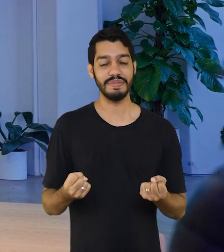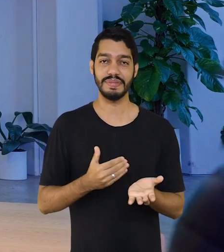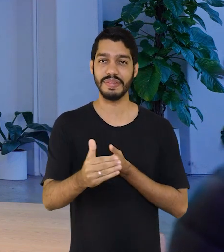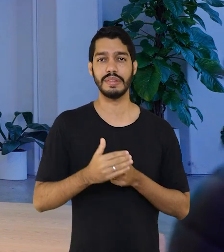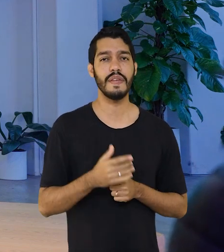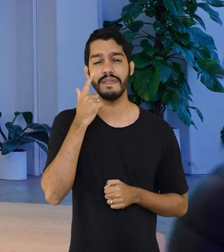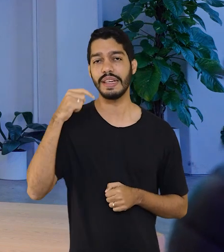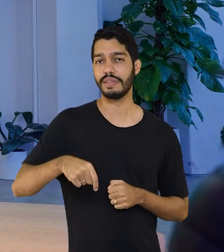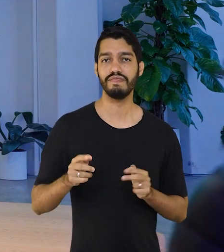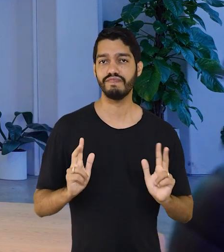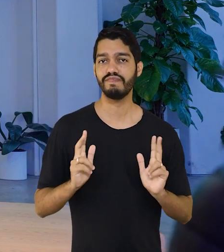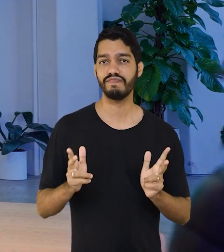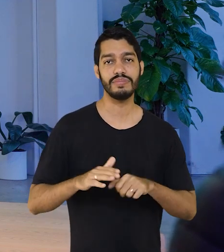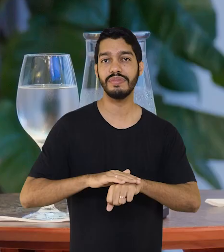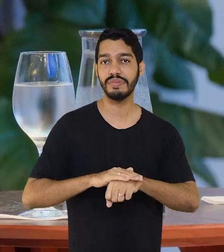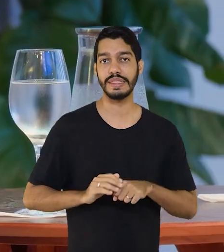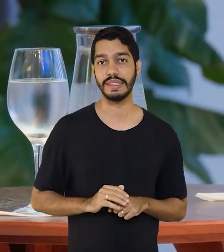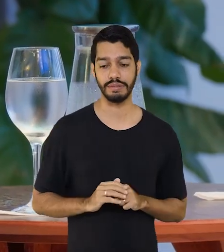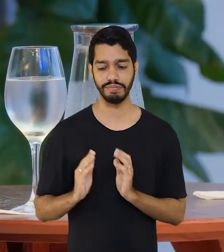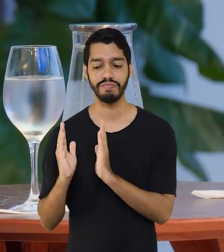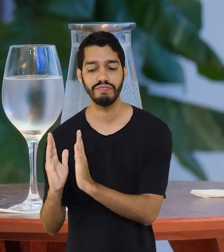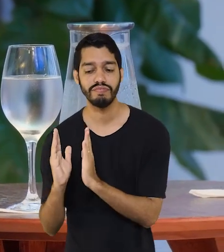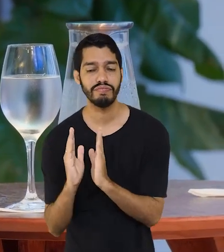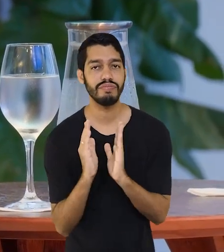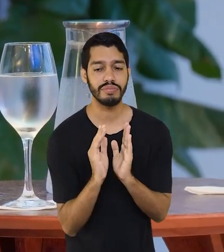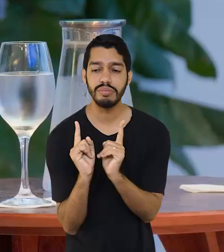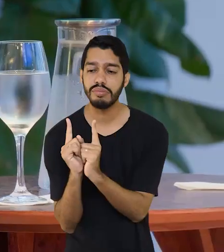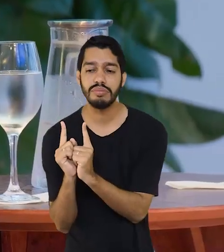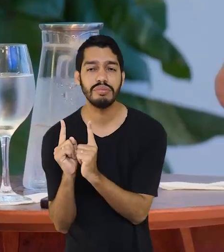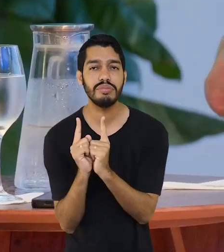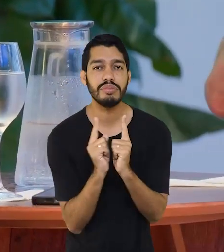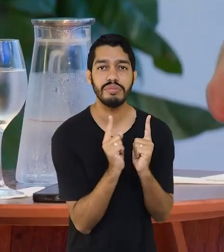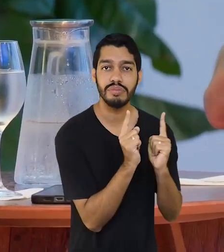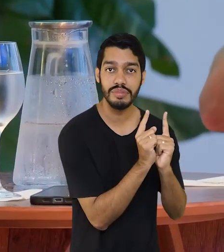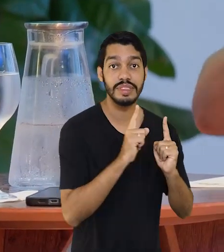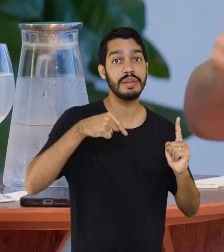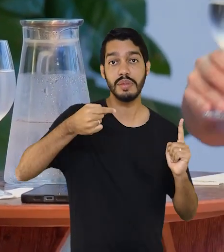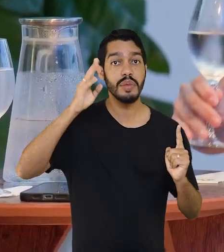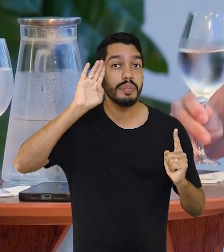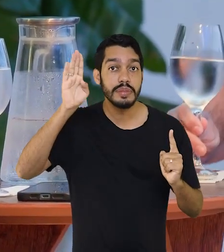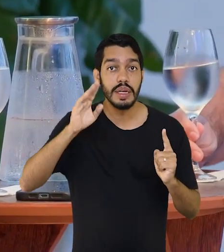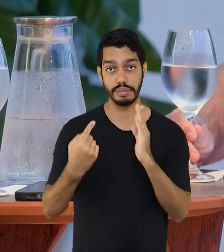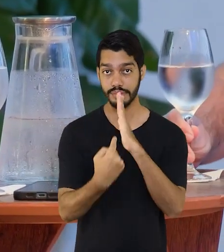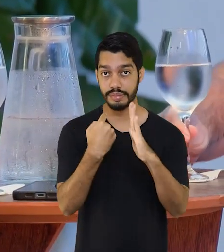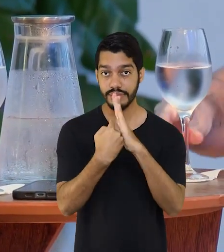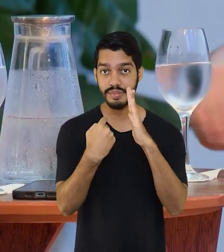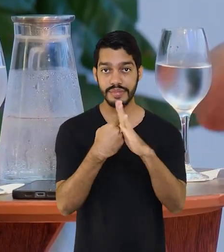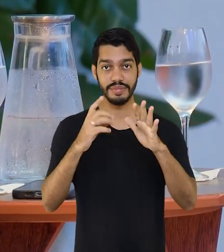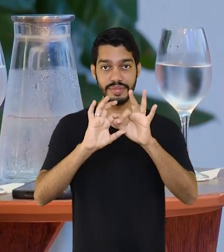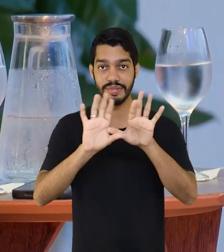dividir o nosso papo em poucos blocos e abrir principalmente para perguntas de